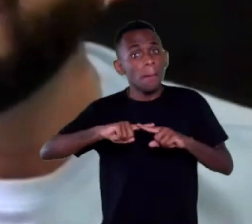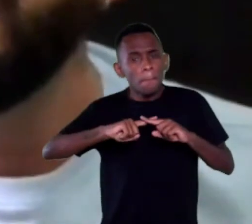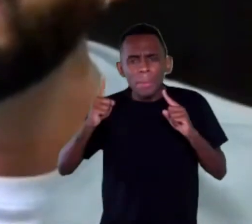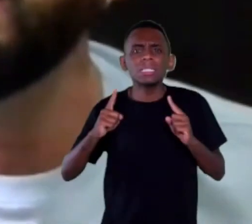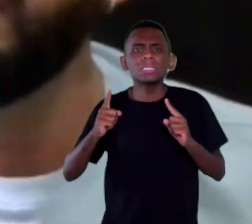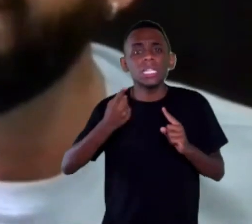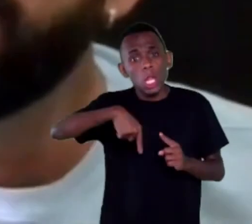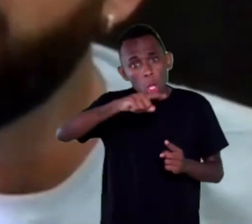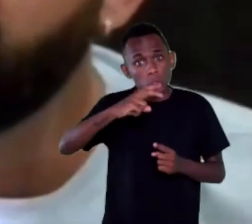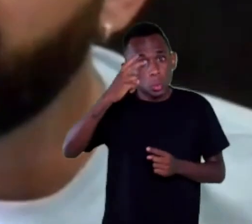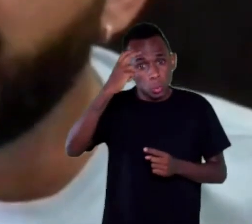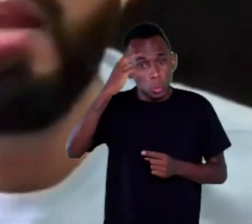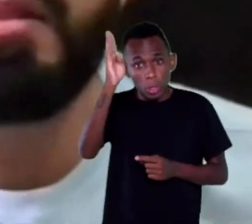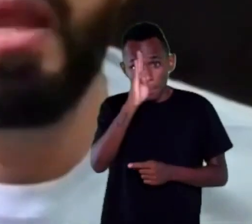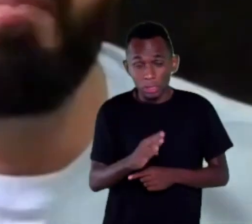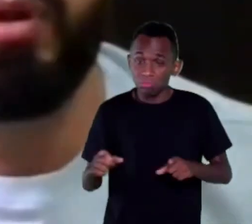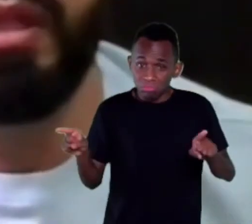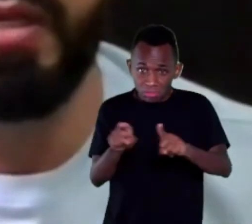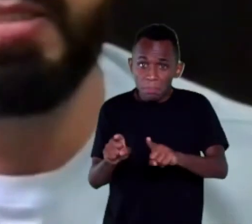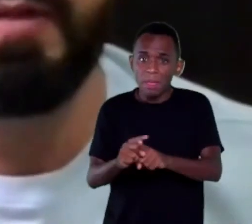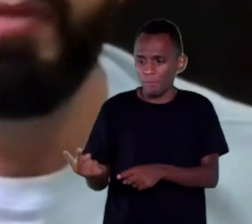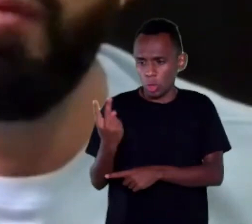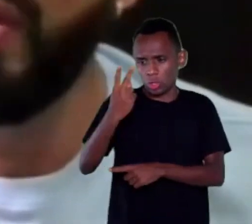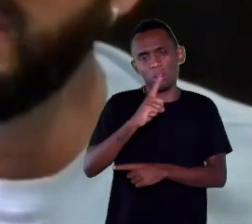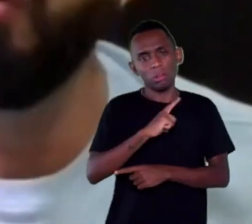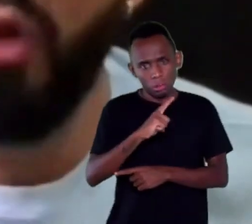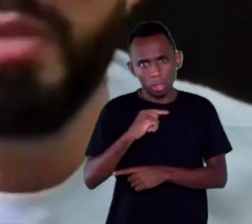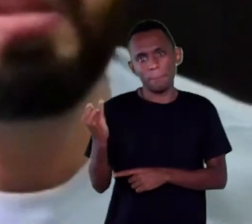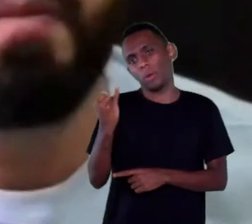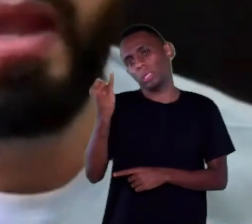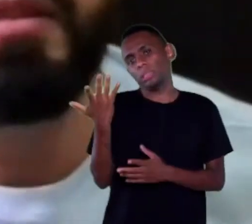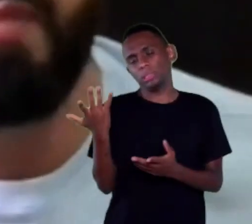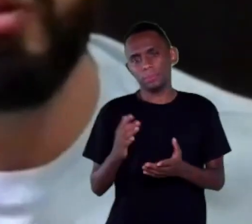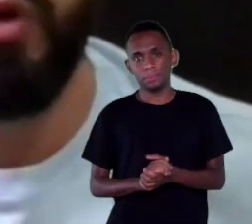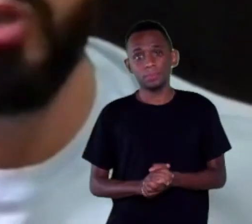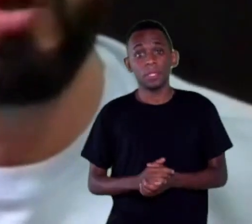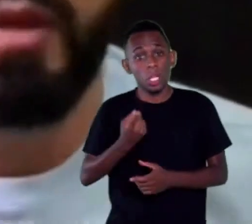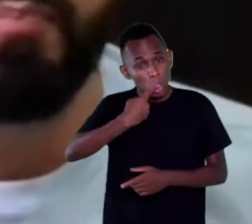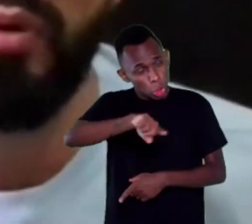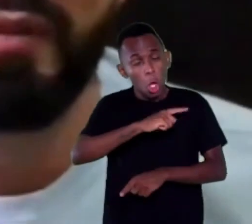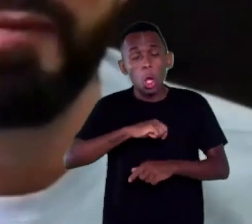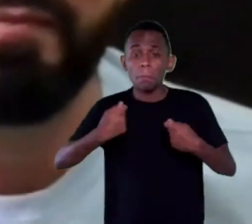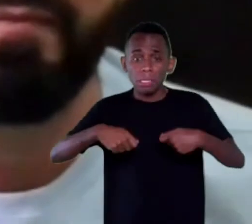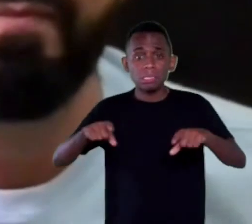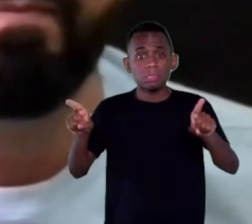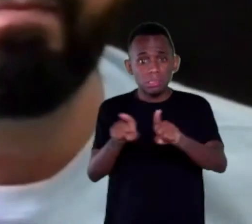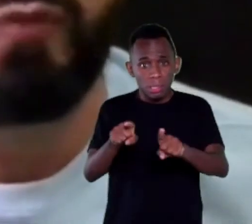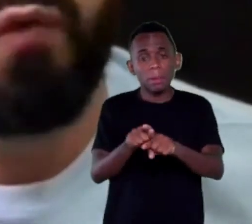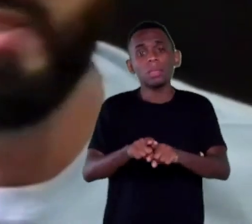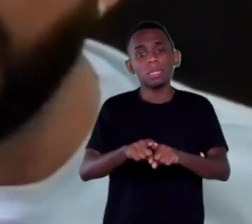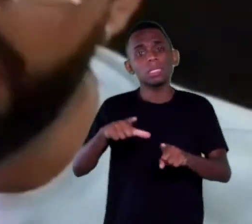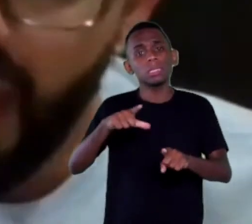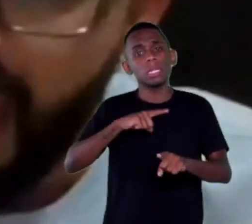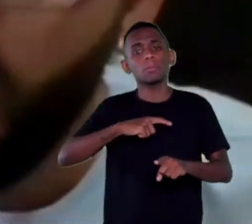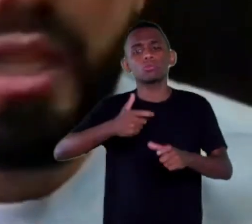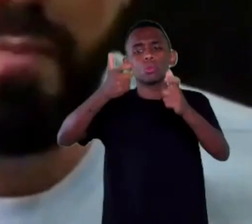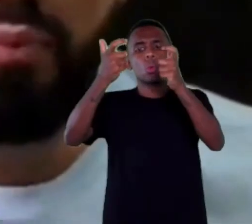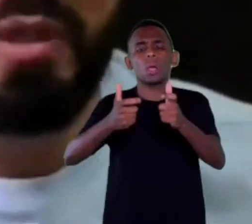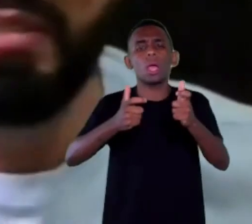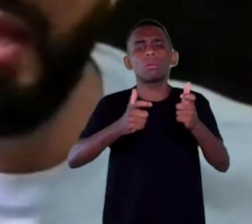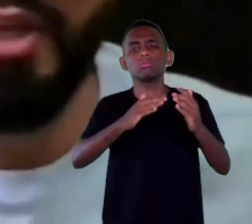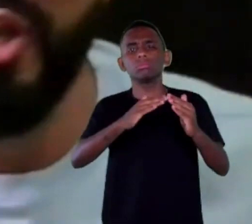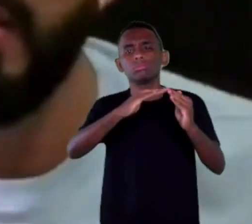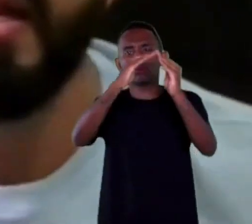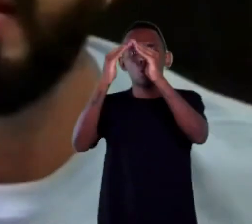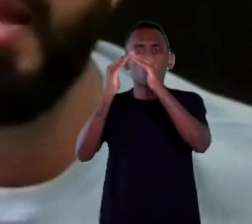Eu falei assim, tem que ter importância. Eu falei assim, não, nós também temos o nosso Olimpo. Então eu falei assim, não, é